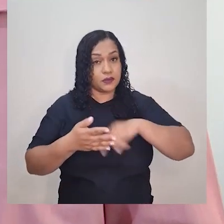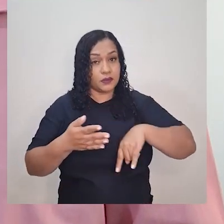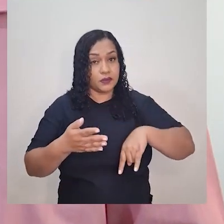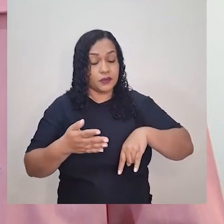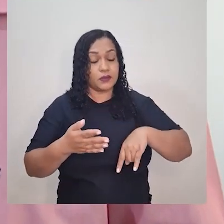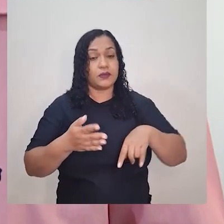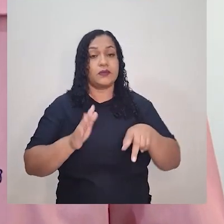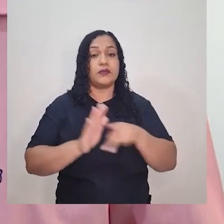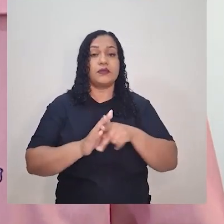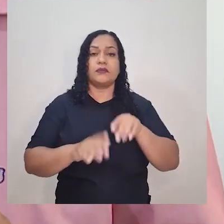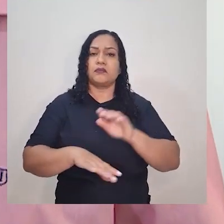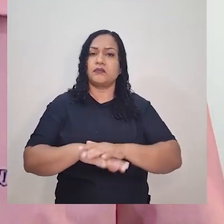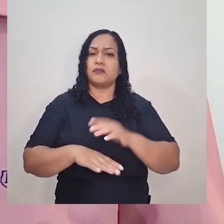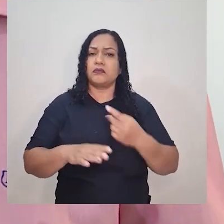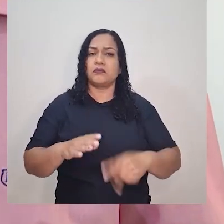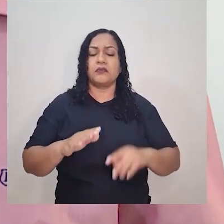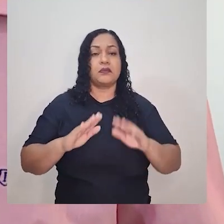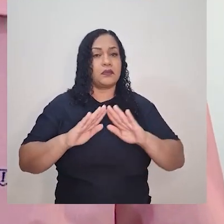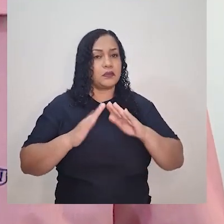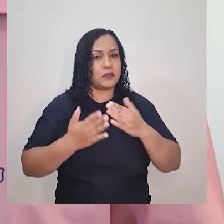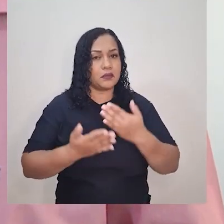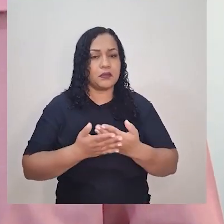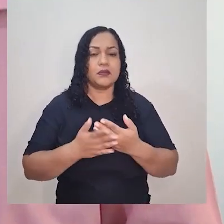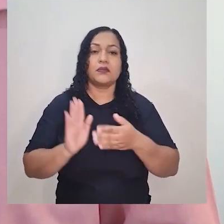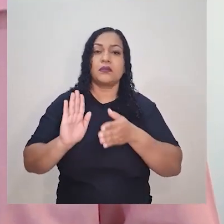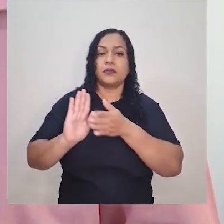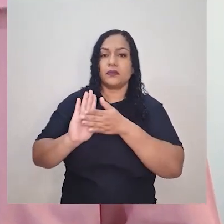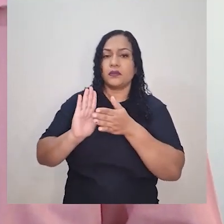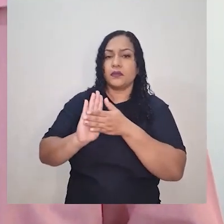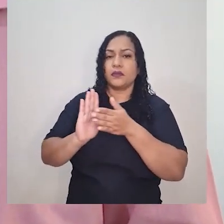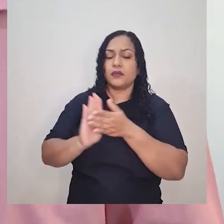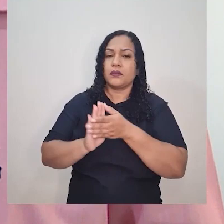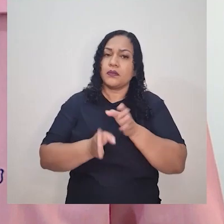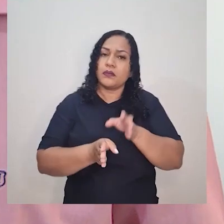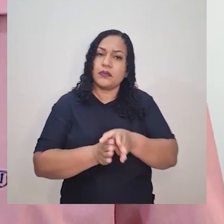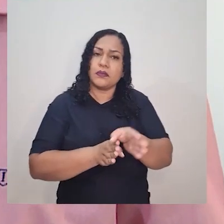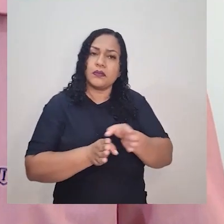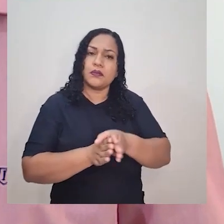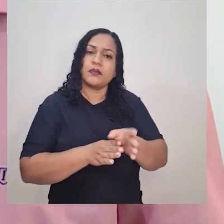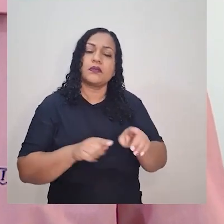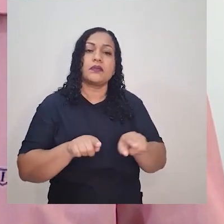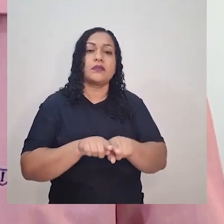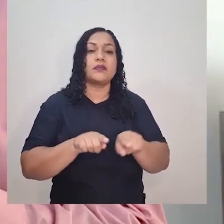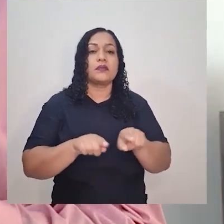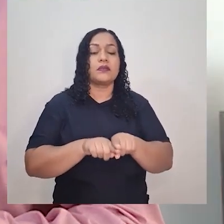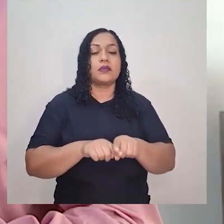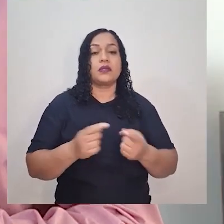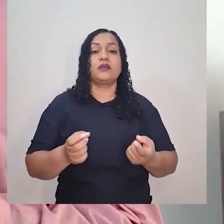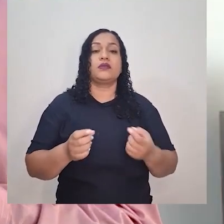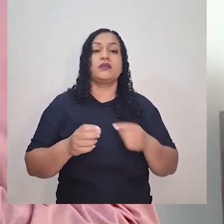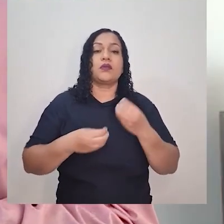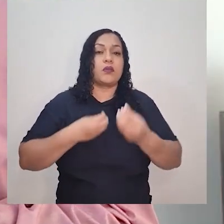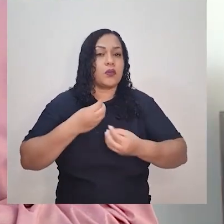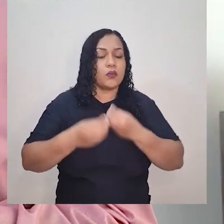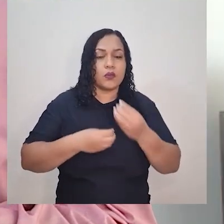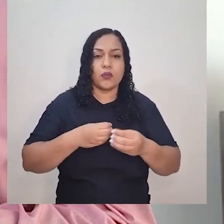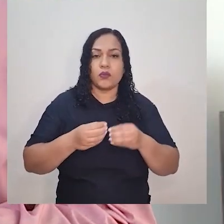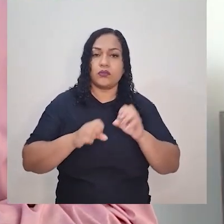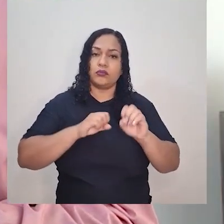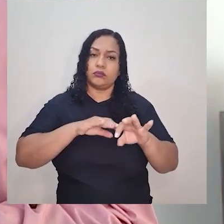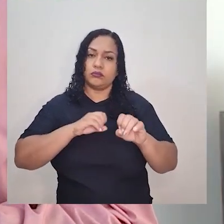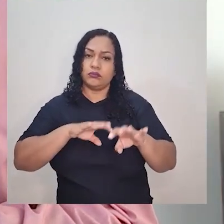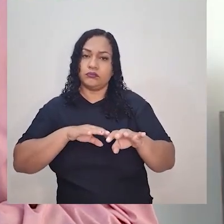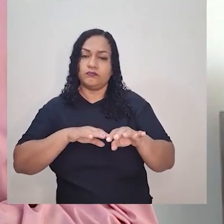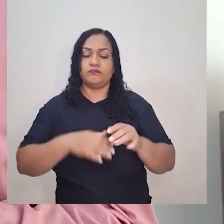as instituições de ensino em relação à proposta de orientação de suas práticas educacionais. Ele define as